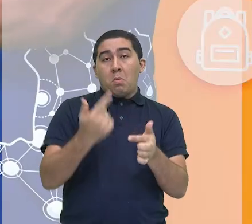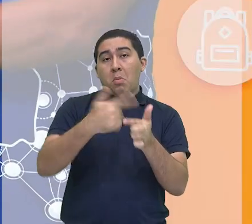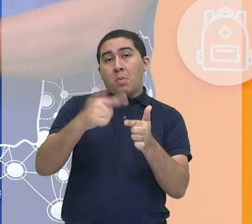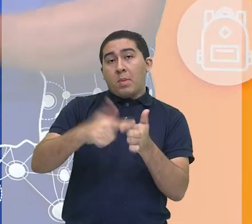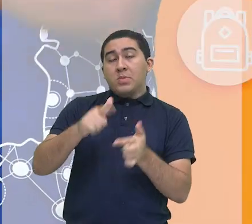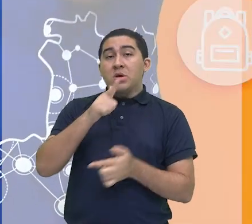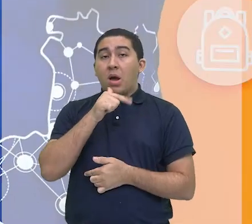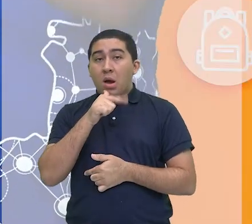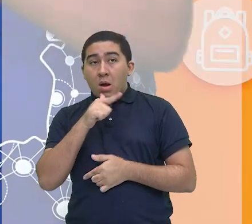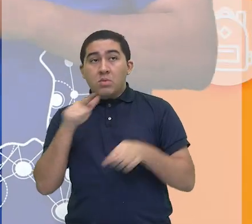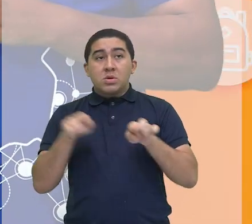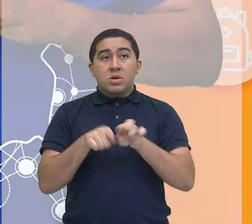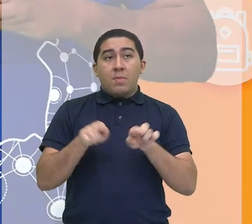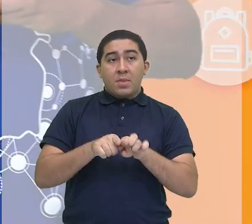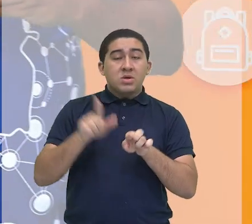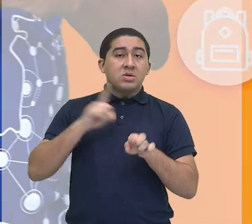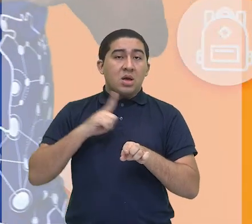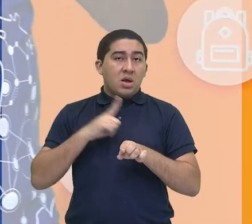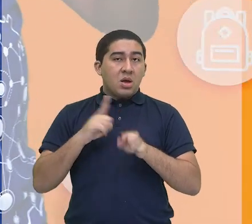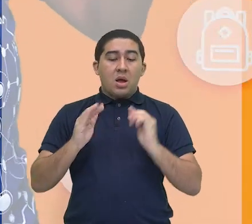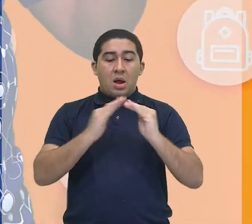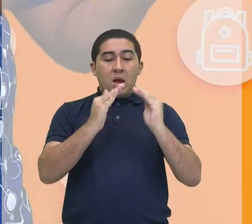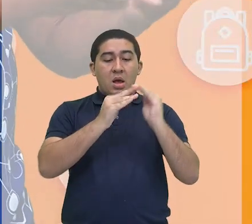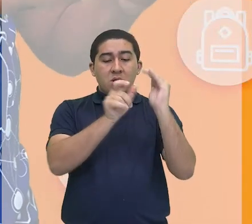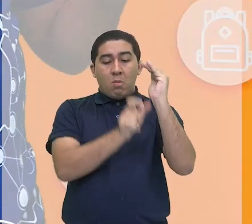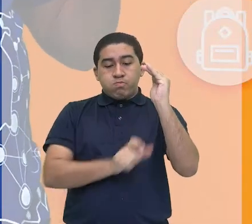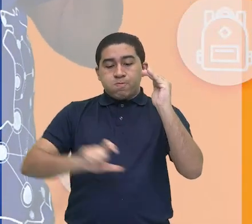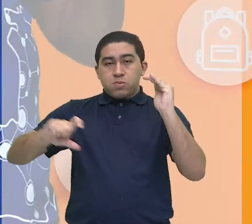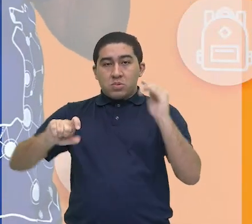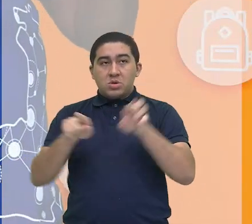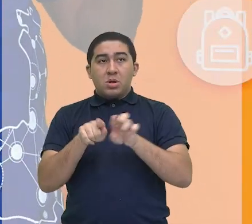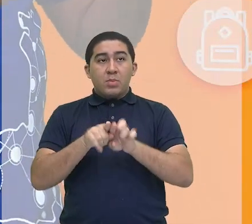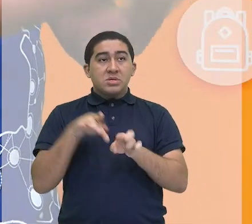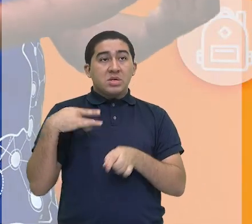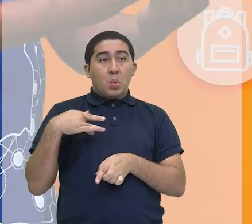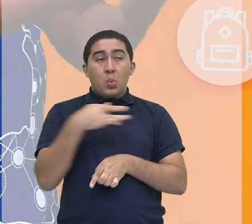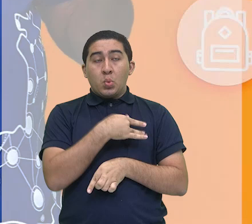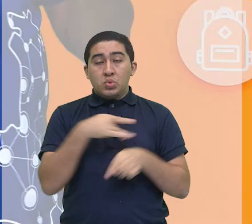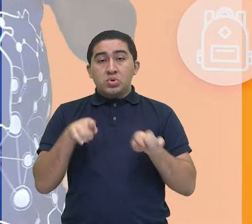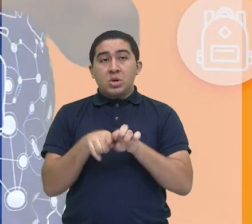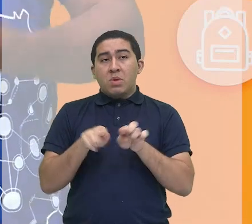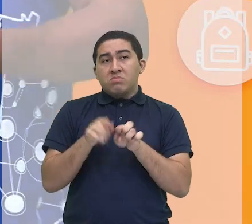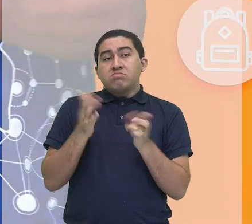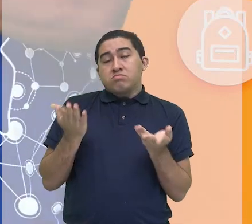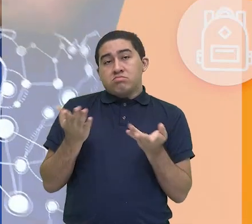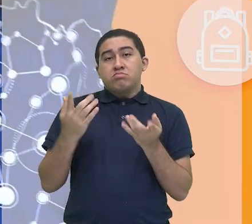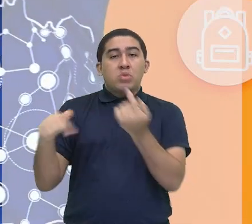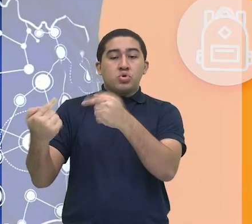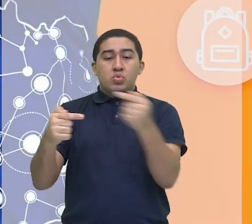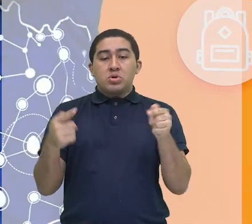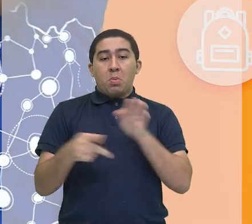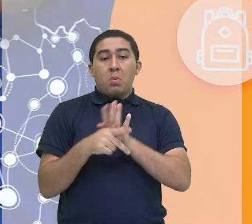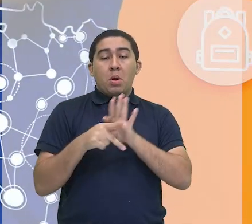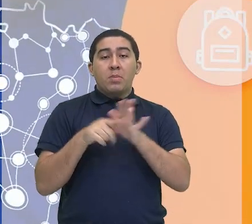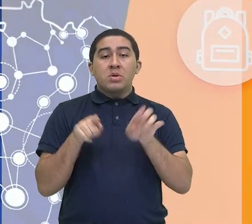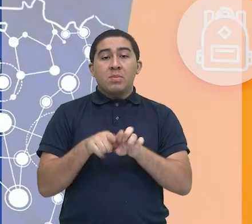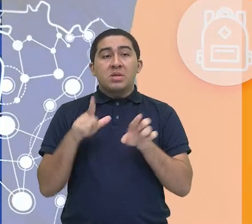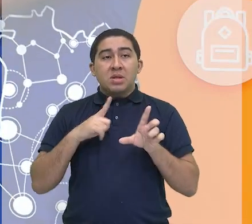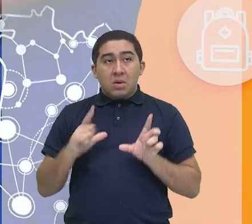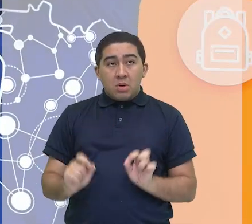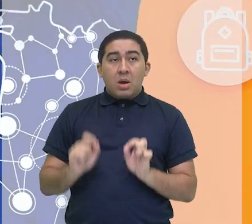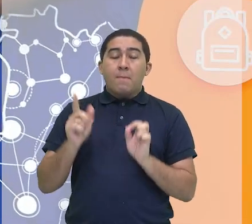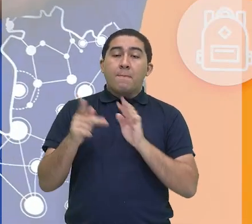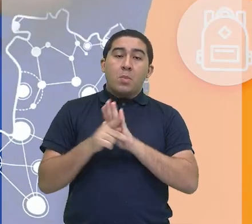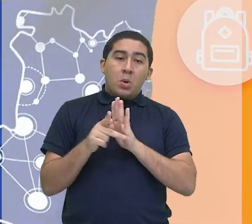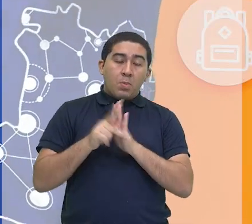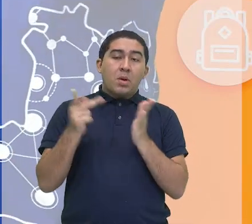de esgoto, de iluminação pública, de saúde. Seja qual for a pauta levantada, ele leva para os fóruns da educação,